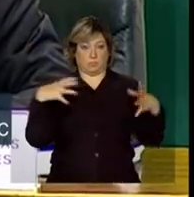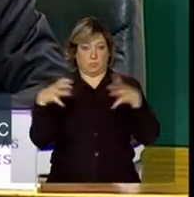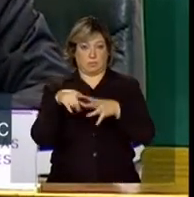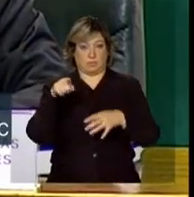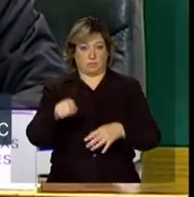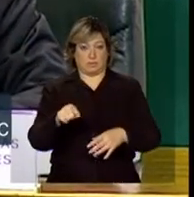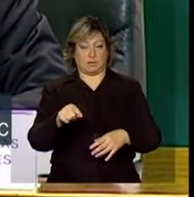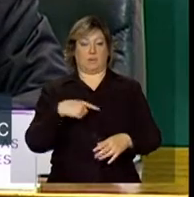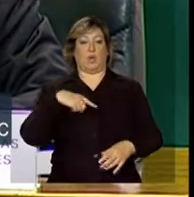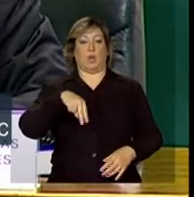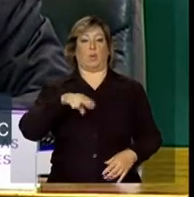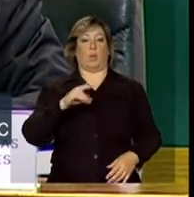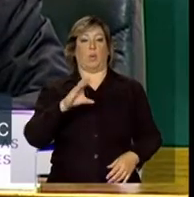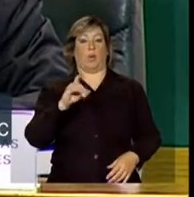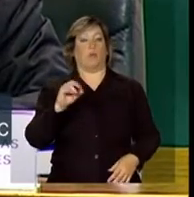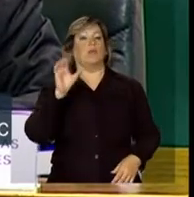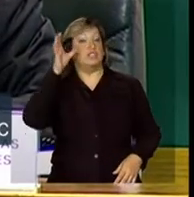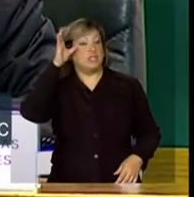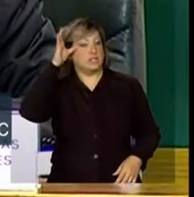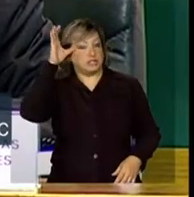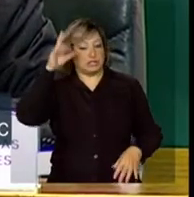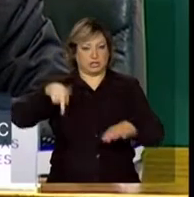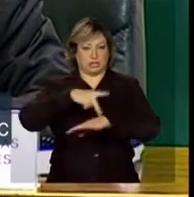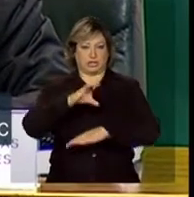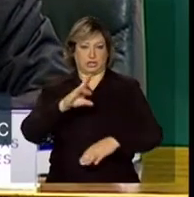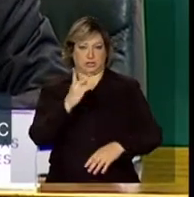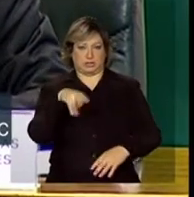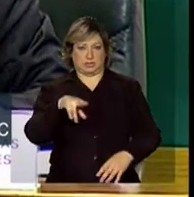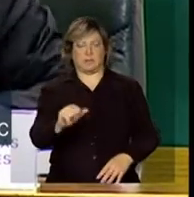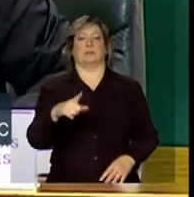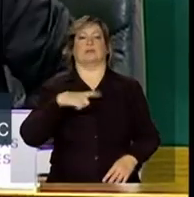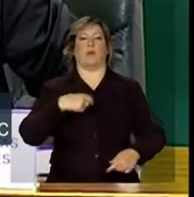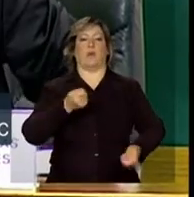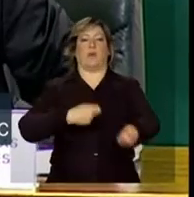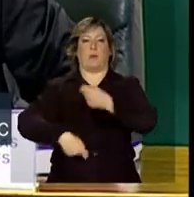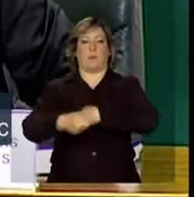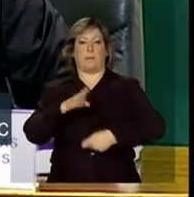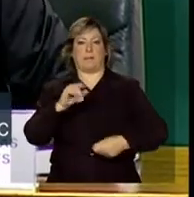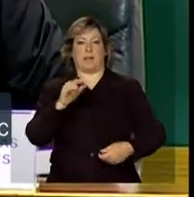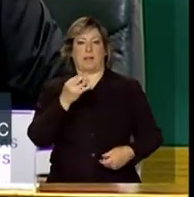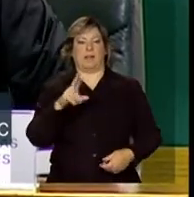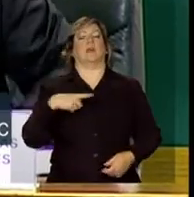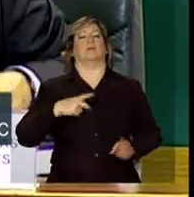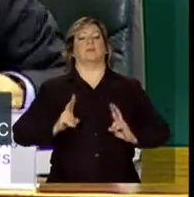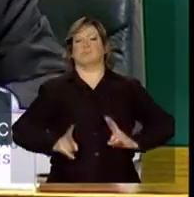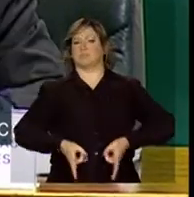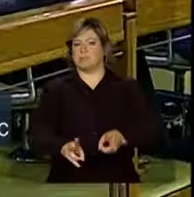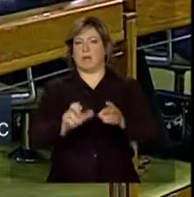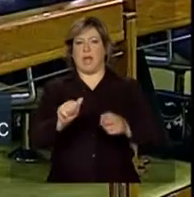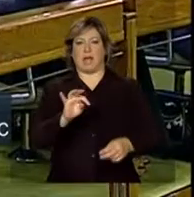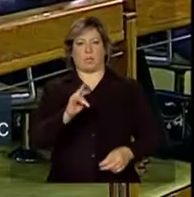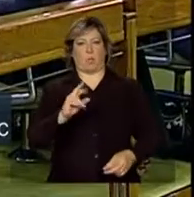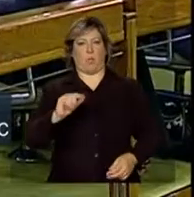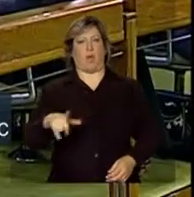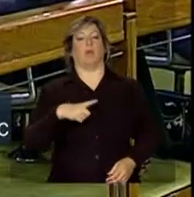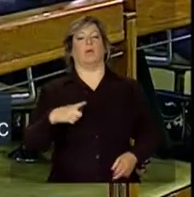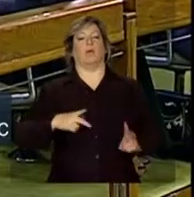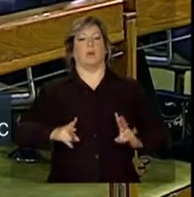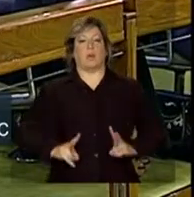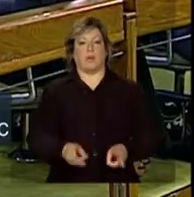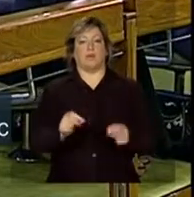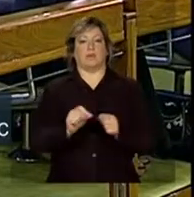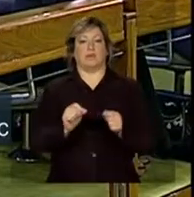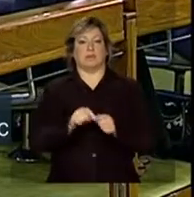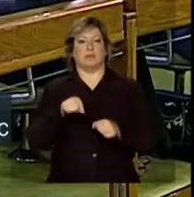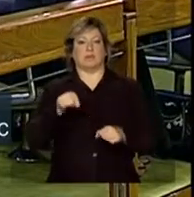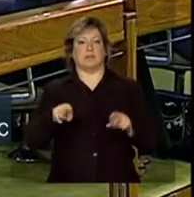núcleo China conta com uma base de dados sobre o comércio bilateral que é permanentemente atualizada está em condições acompanhar os termos